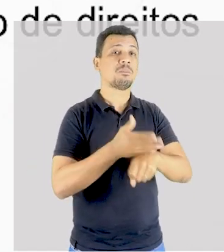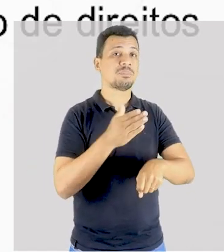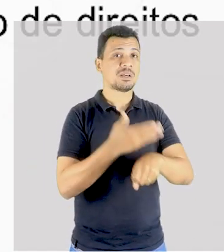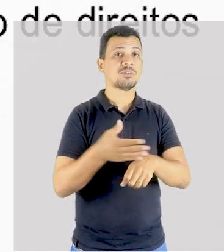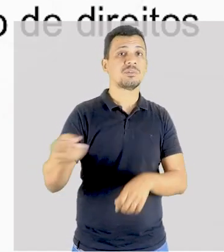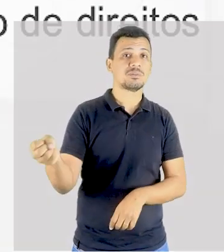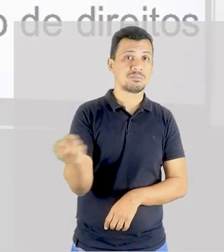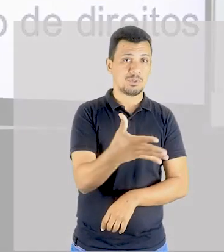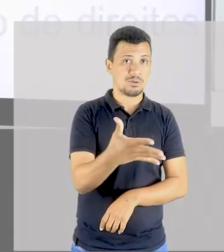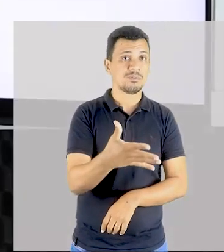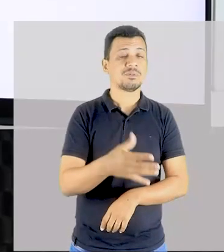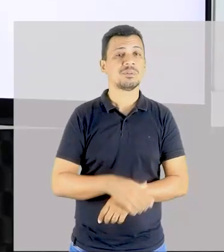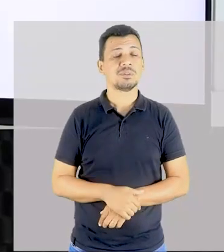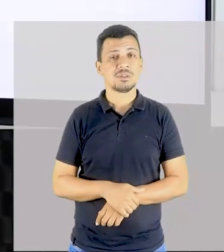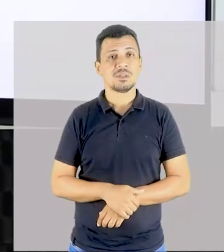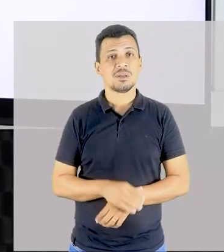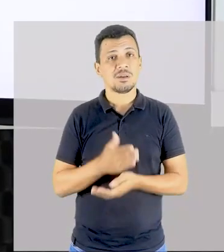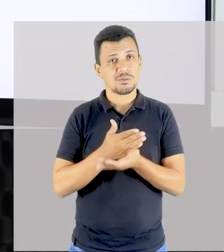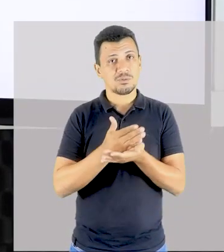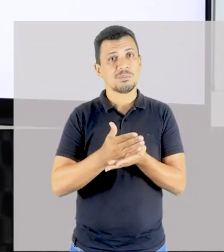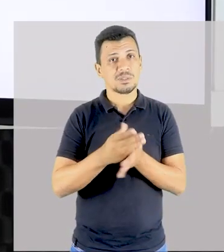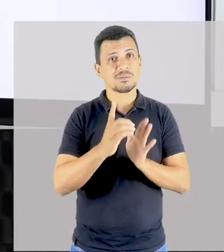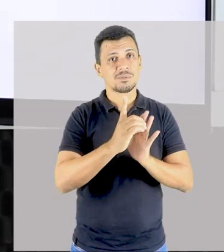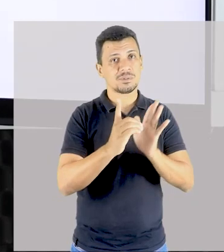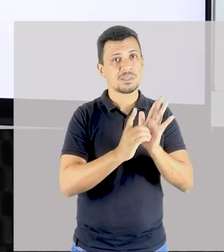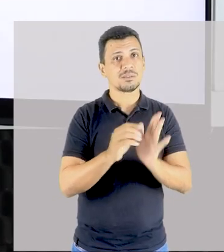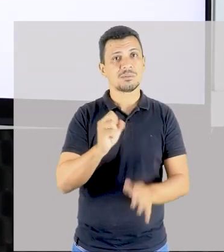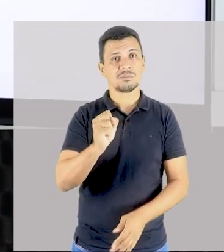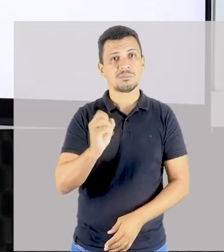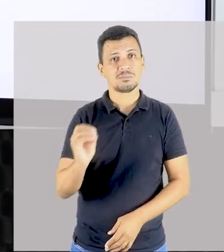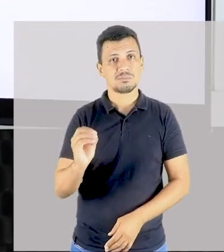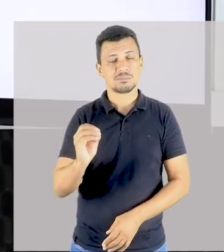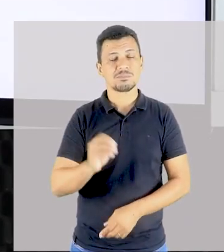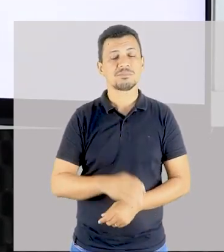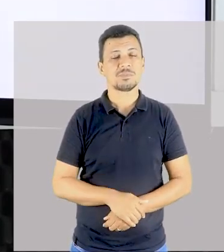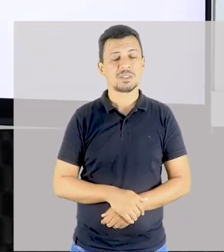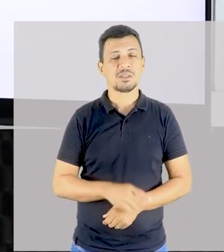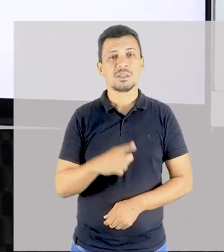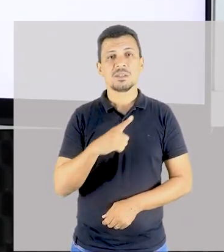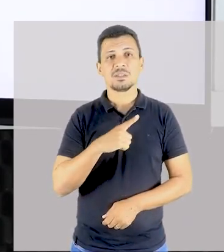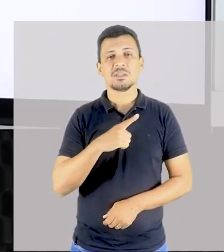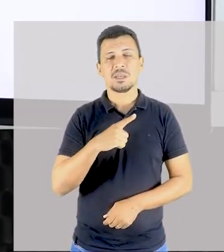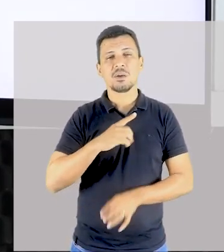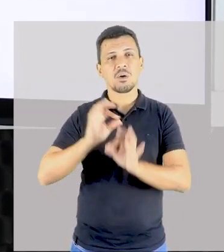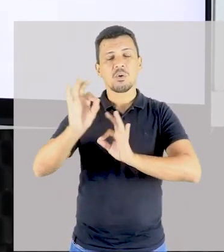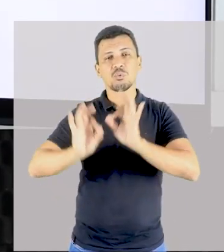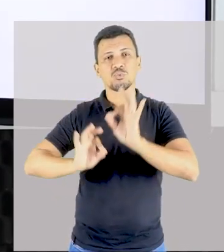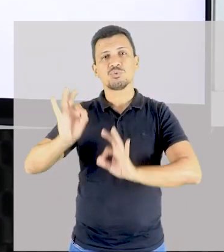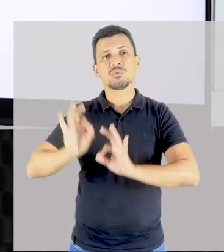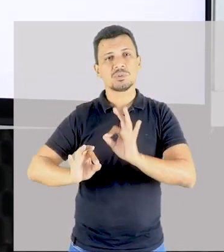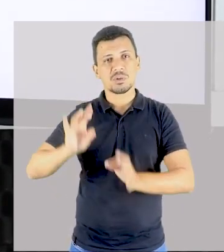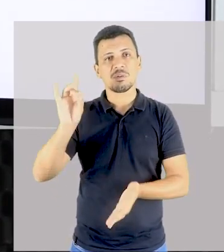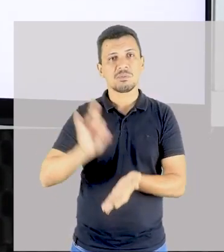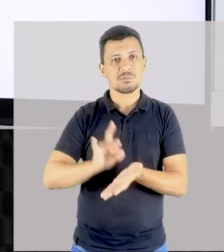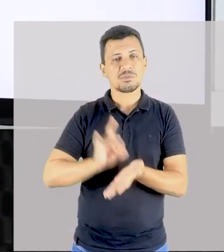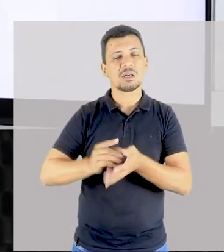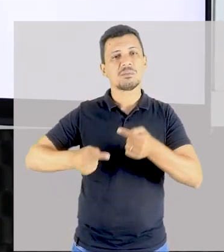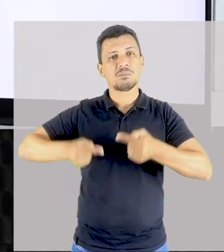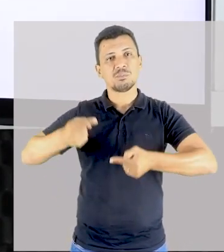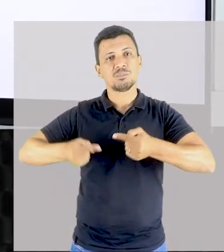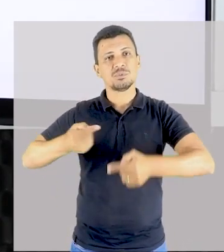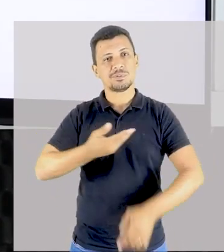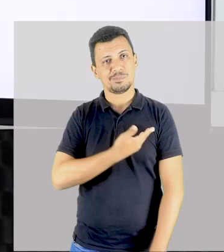inovadoras é a partir dessa década dos anos 80 que houve uma construção de fato de uma política